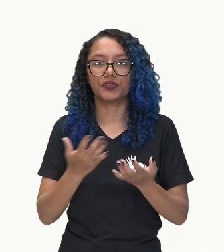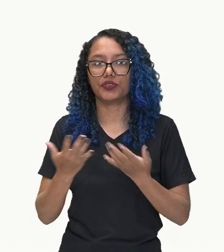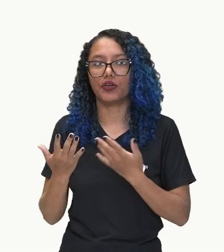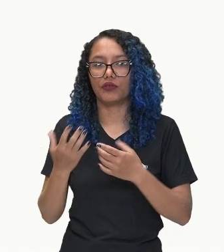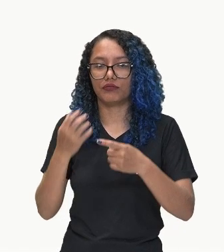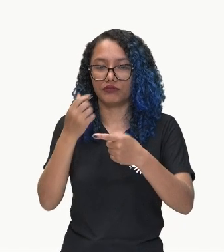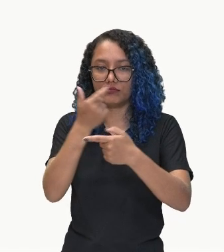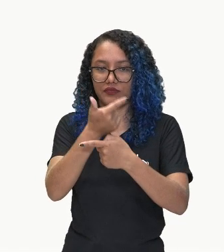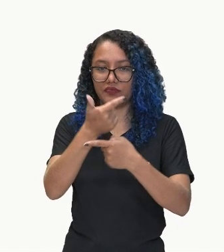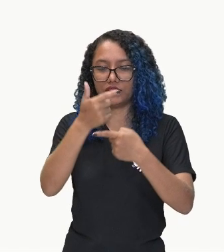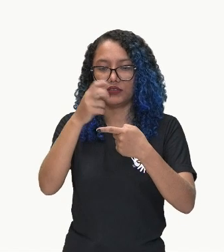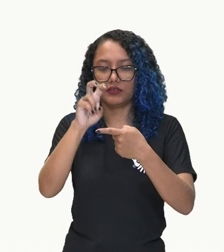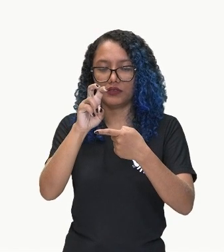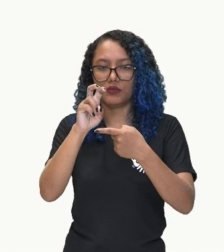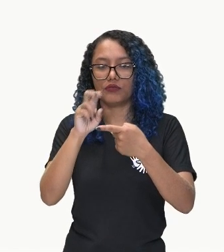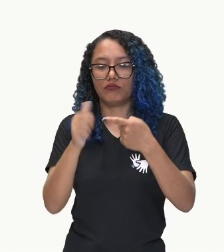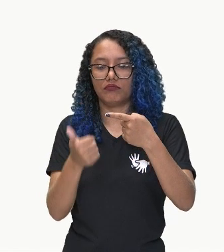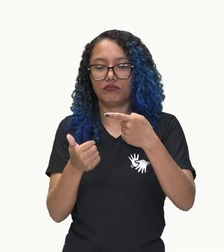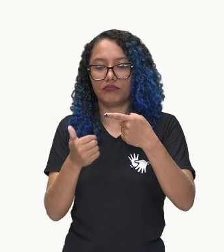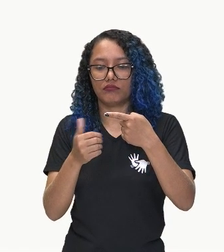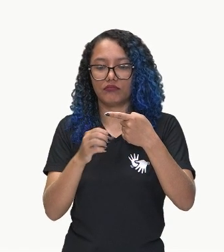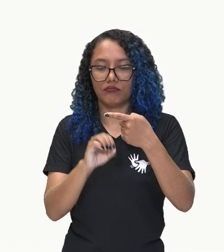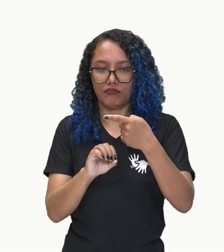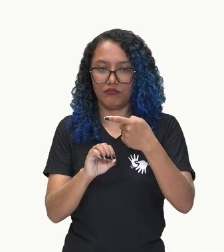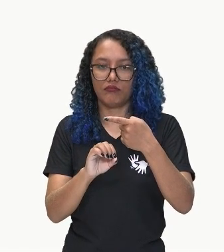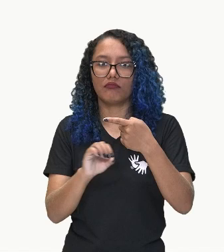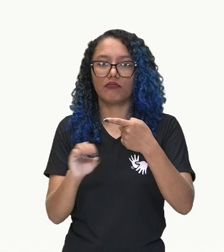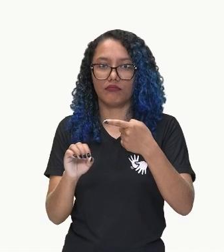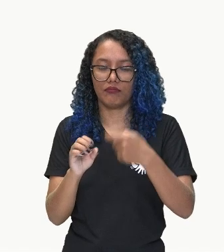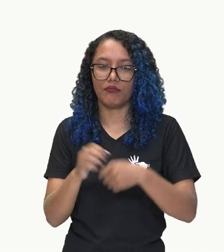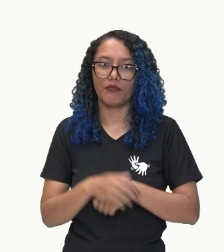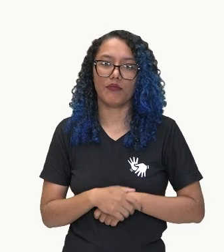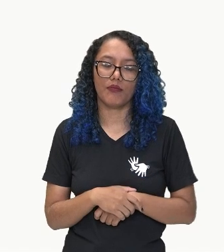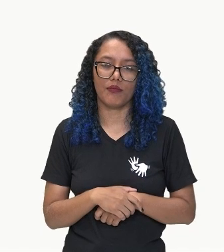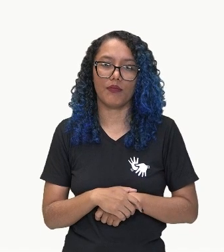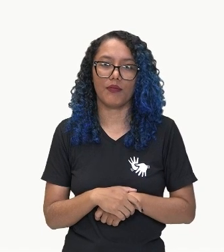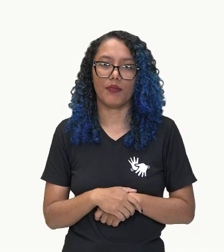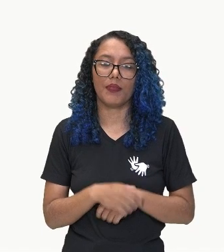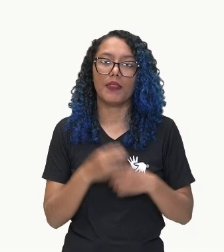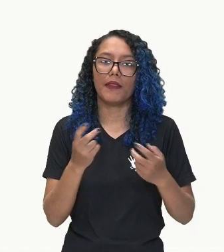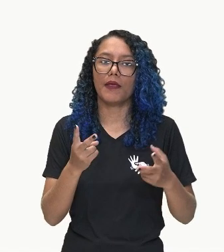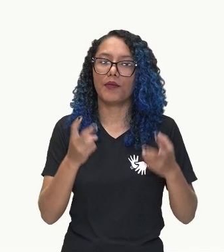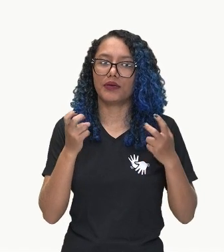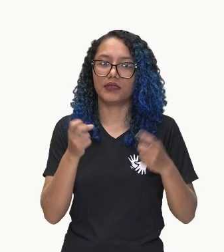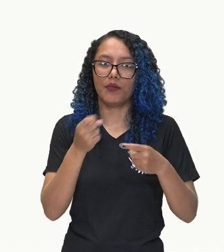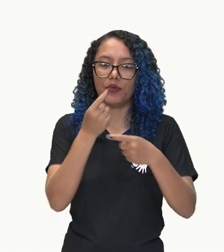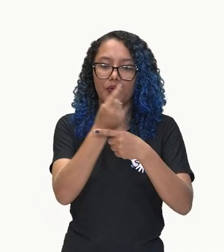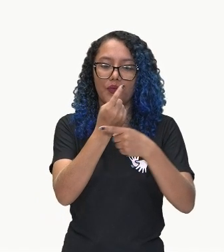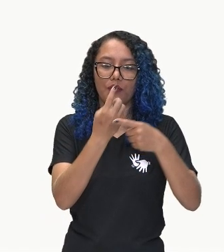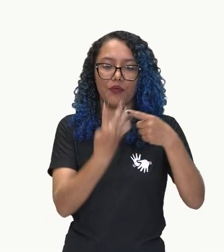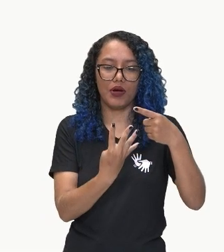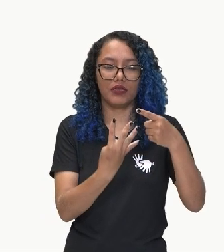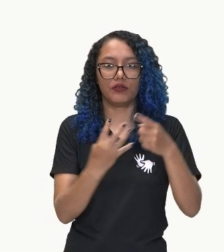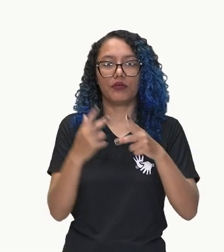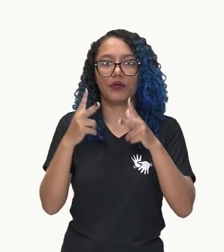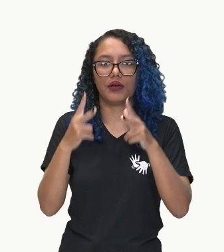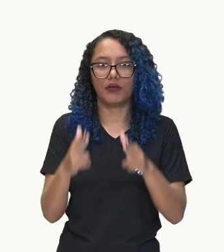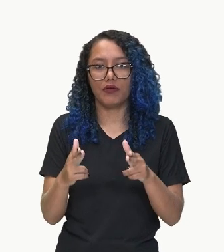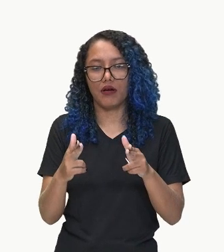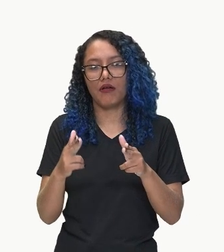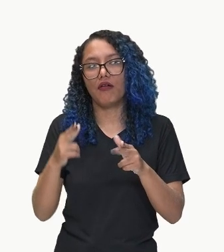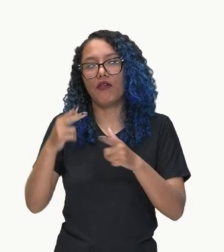25/100. Então, daqui eu já percebo que 1/4 tem o mesmo valor